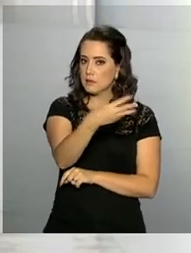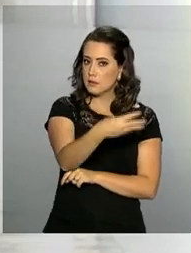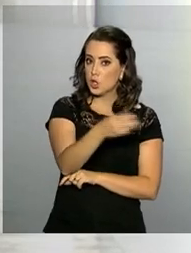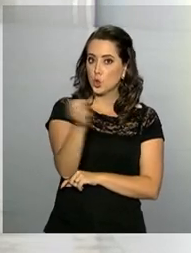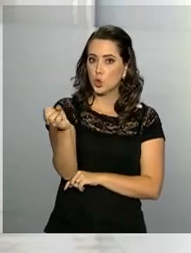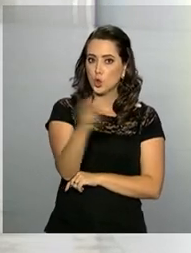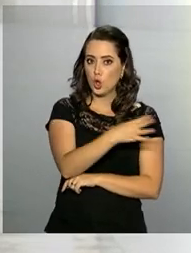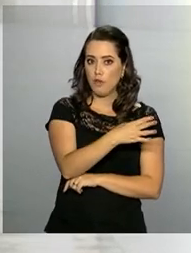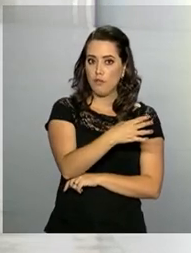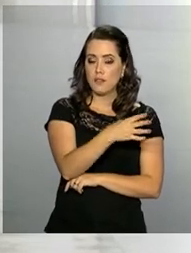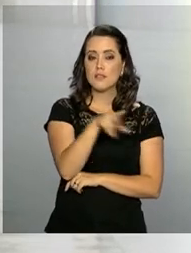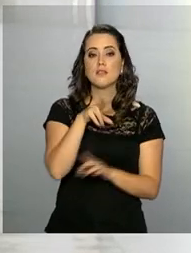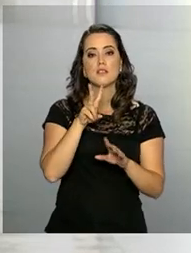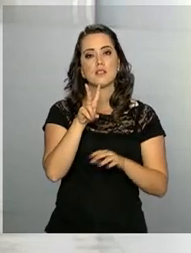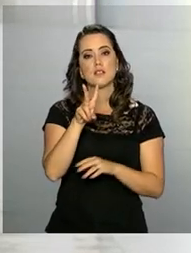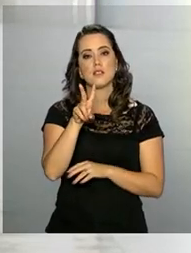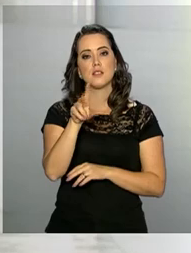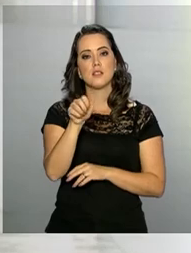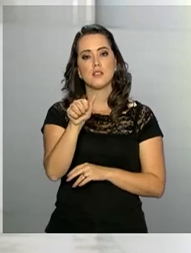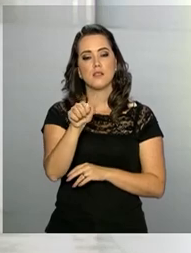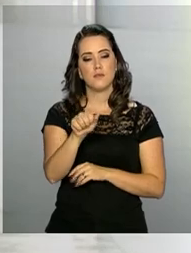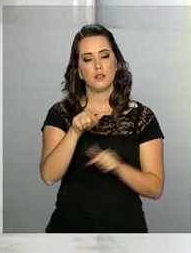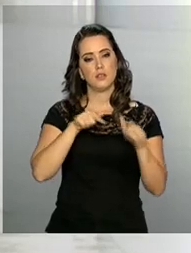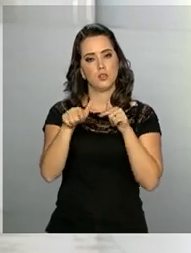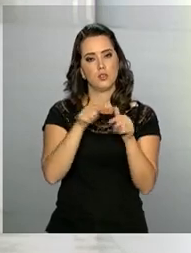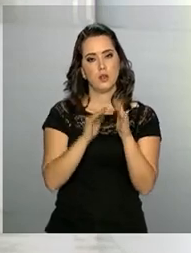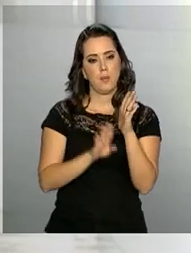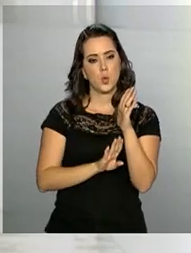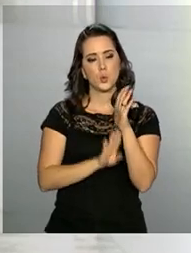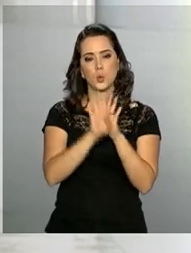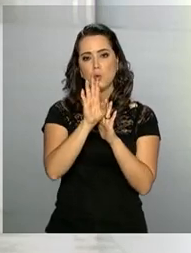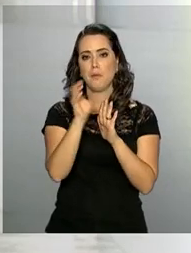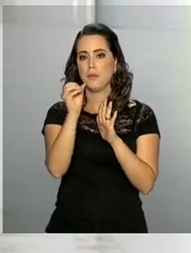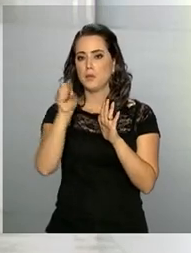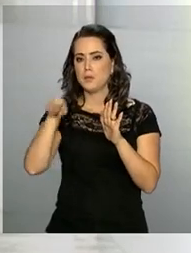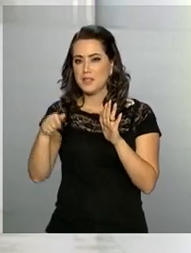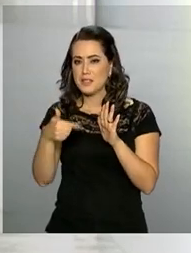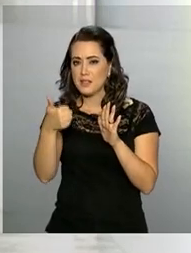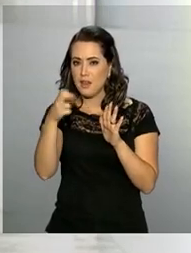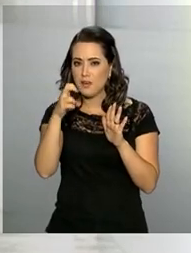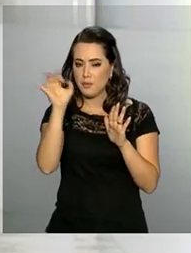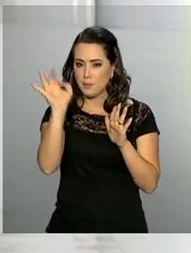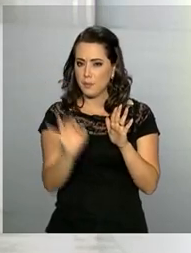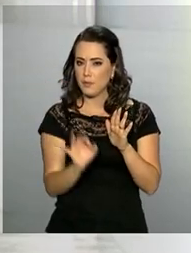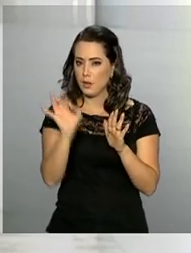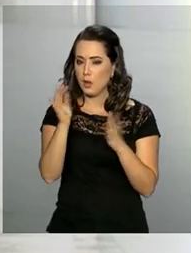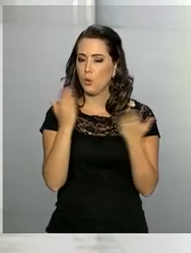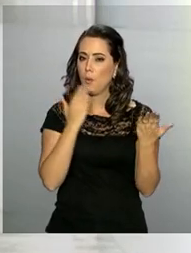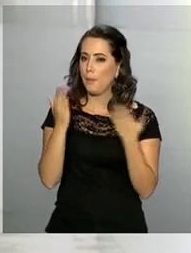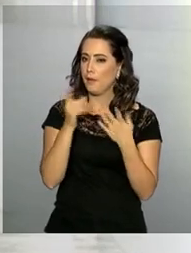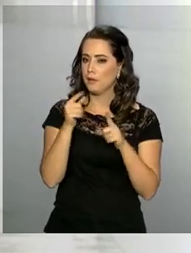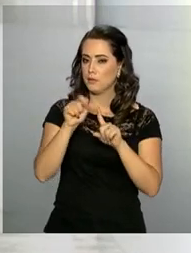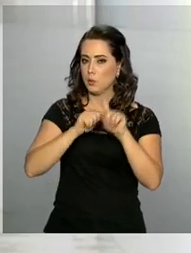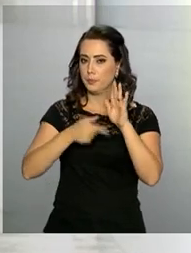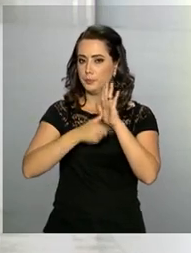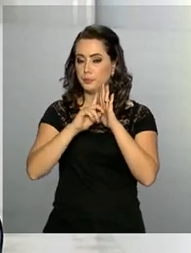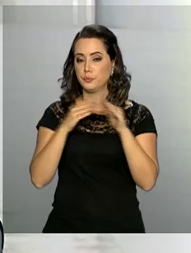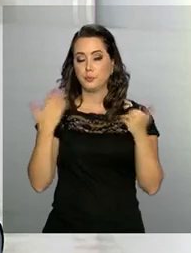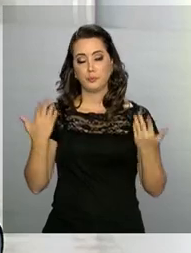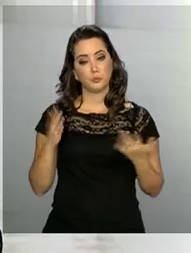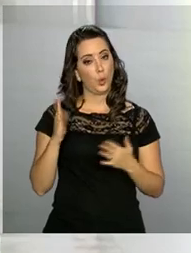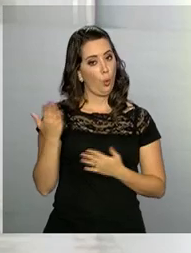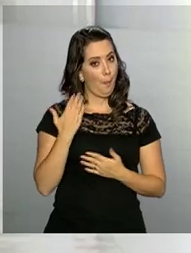57.733 novas vagas no mercado formal, um acréscimo de 0,15% em relação ao mês anterior.